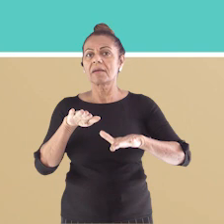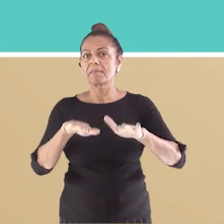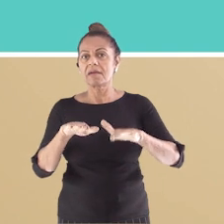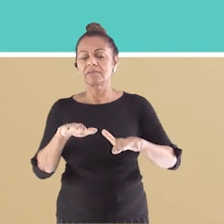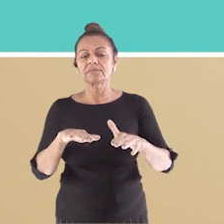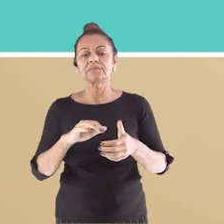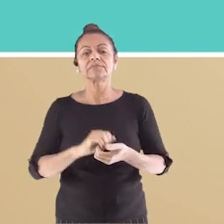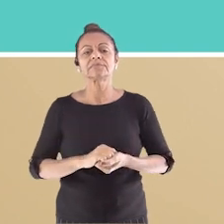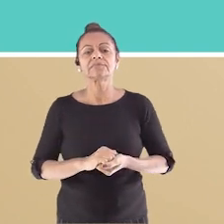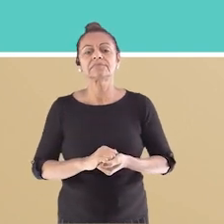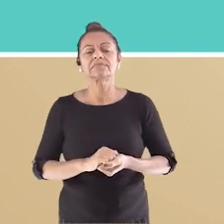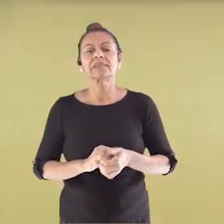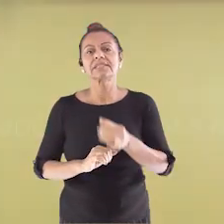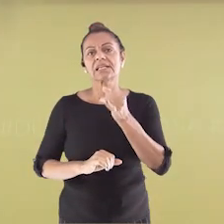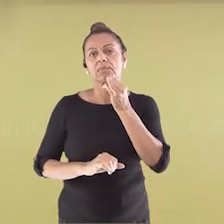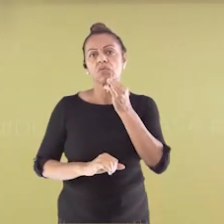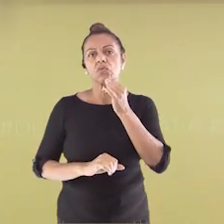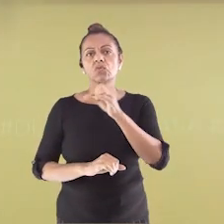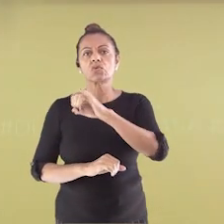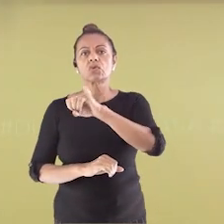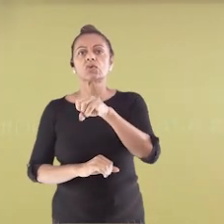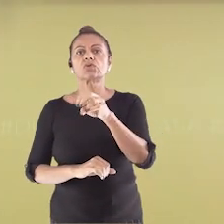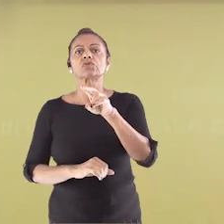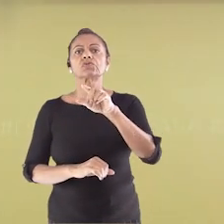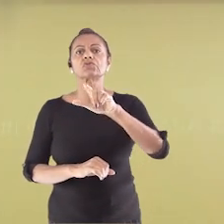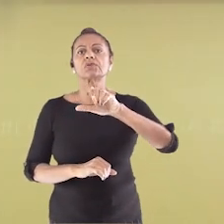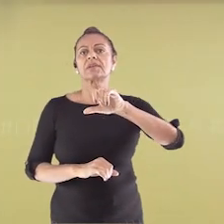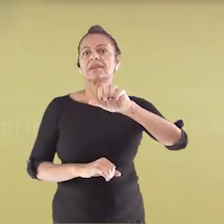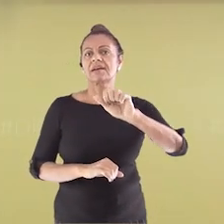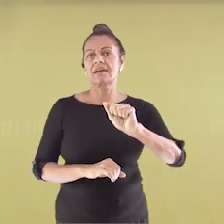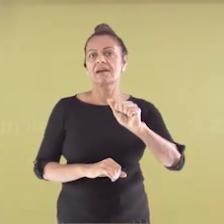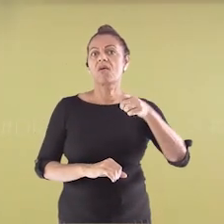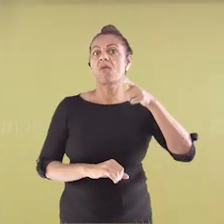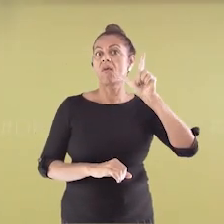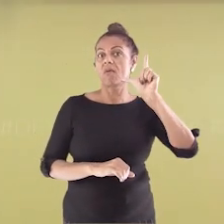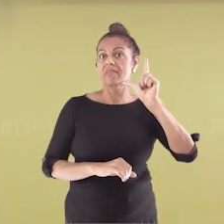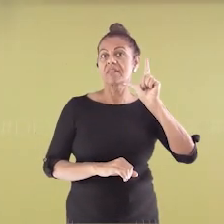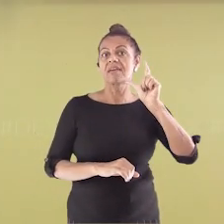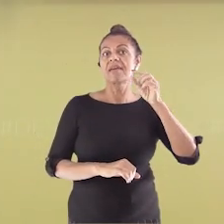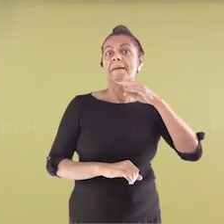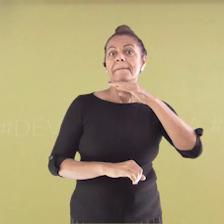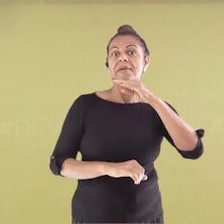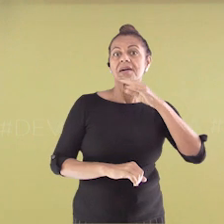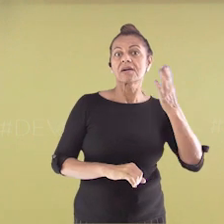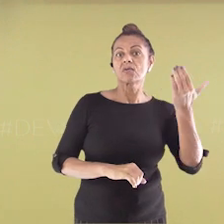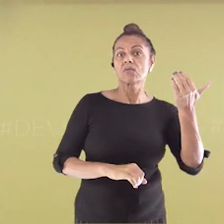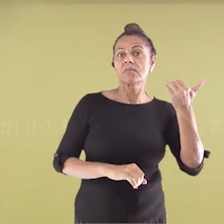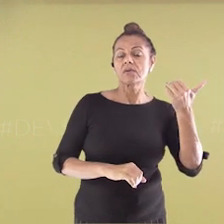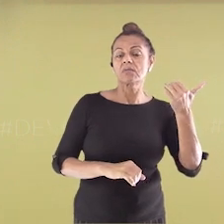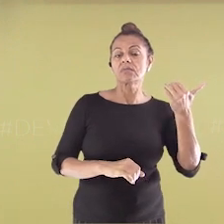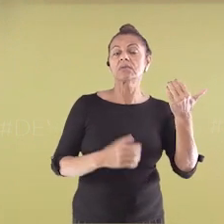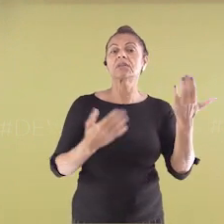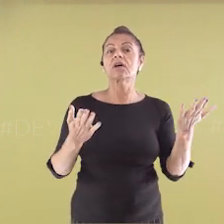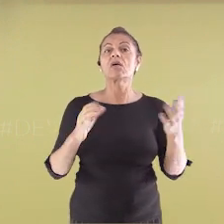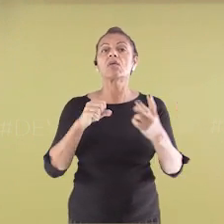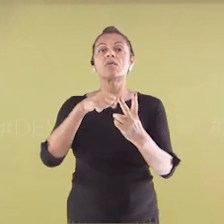tempo, modo e voz. Vamos ver um exemplo? Leiam comigo, Júlia comeu manga